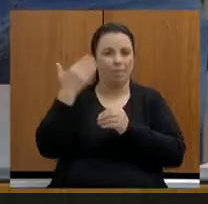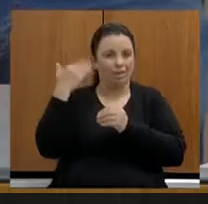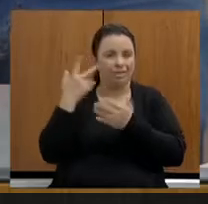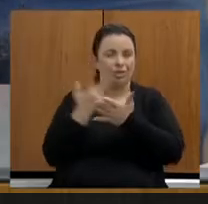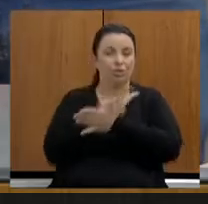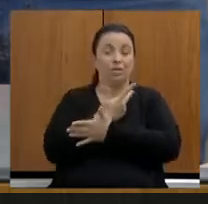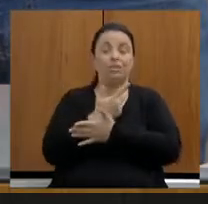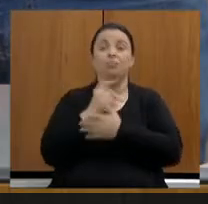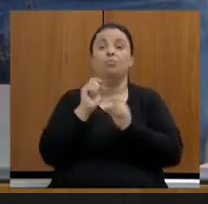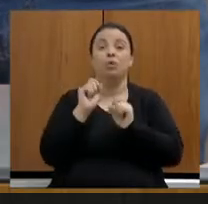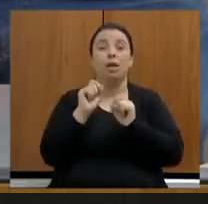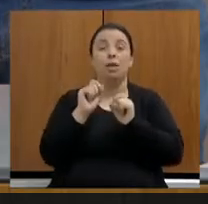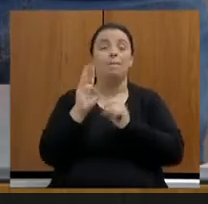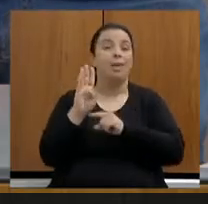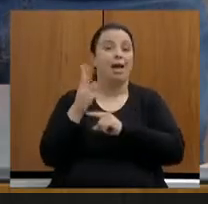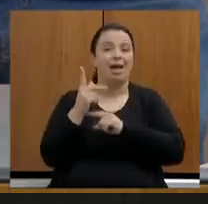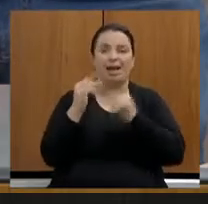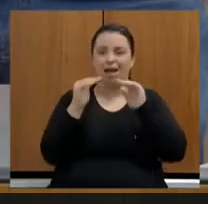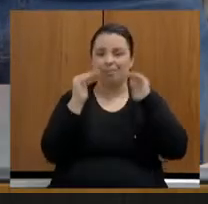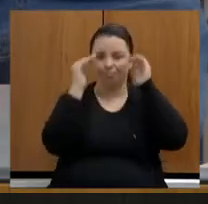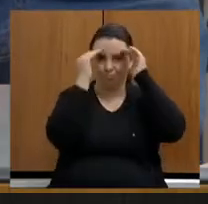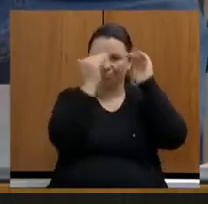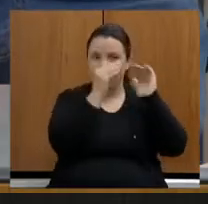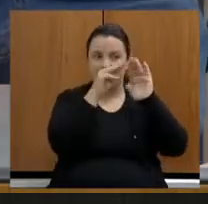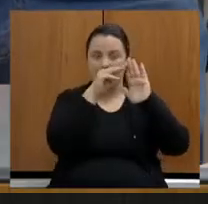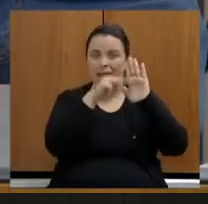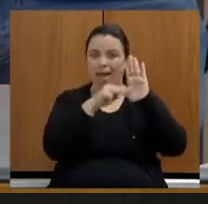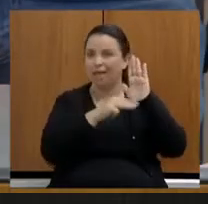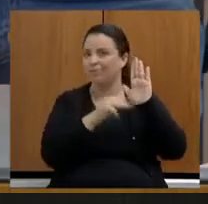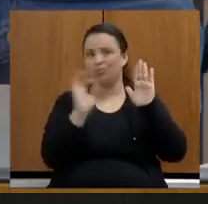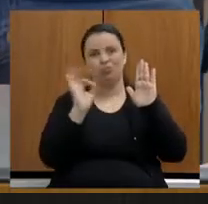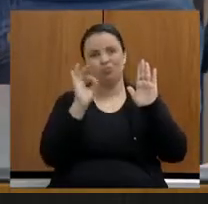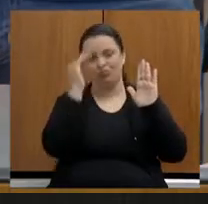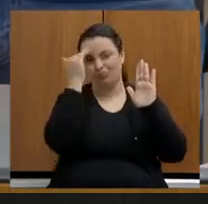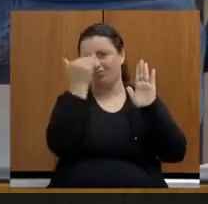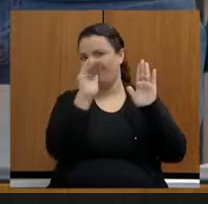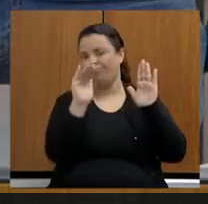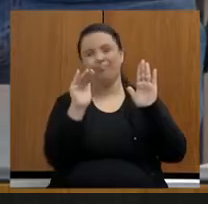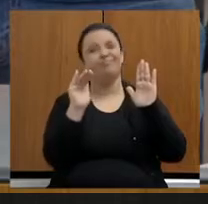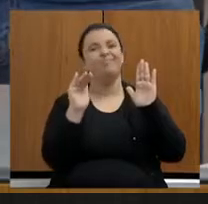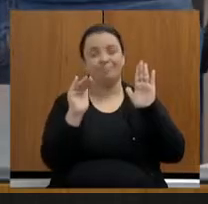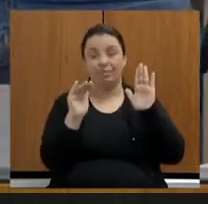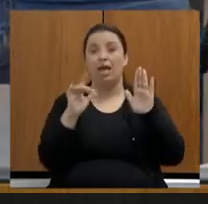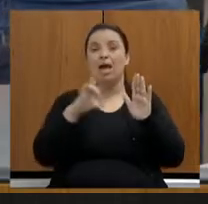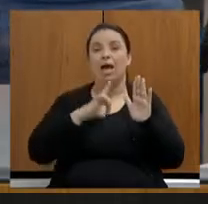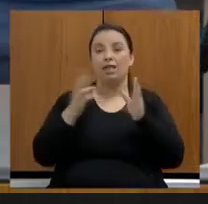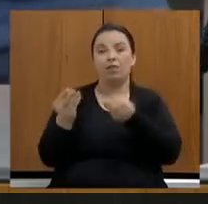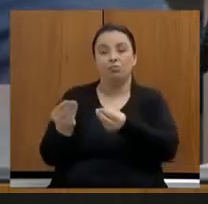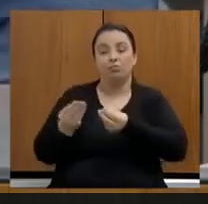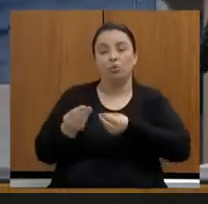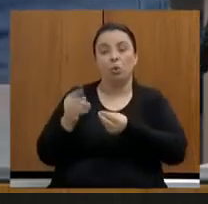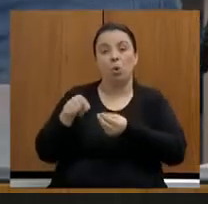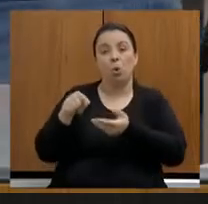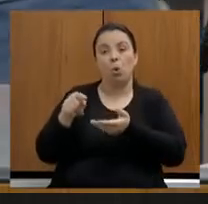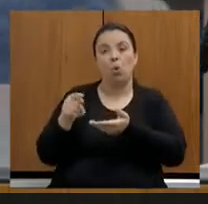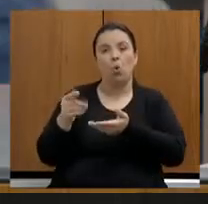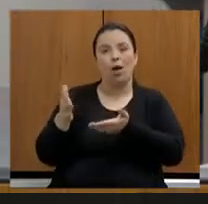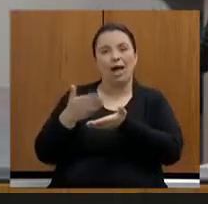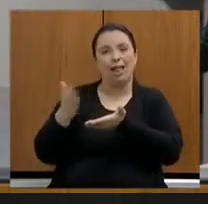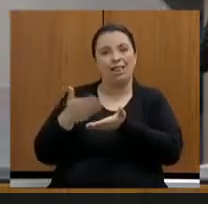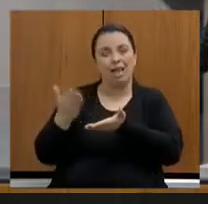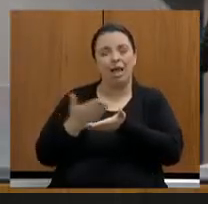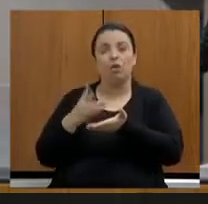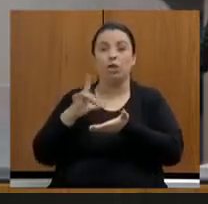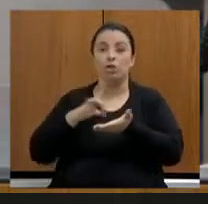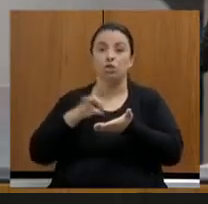de Educação na oportunidade nós Recebemos um caderno com monitoramento foi uma identidade inclusive que entregou o